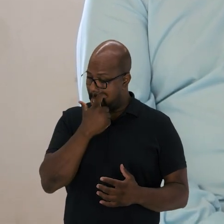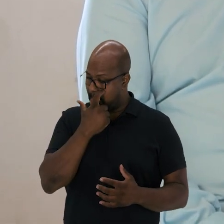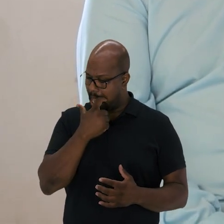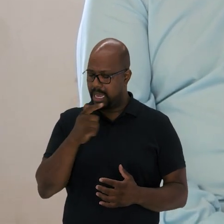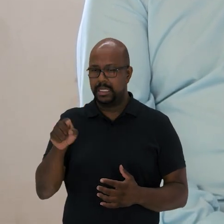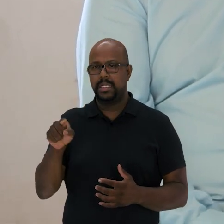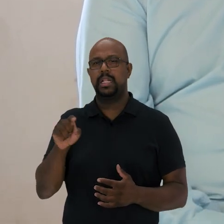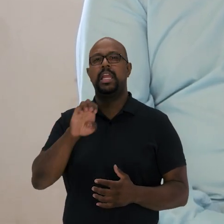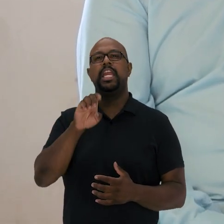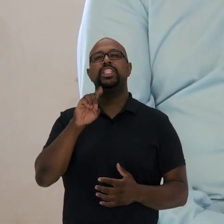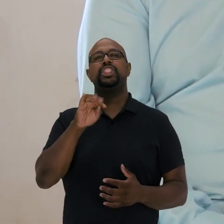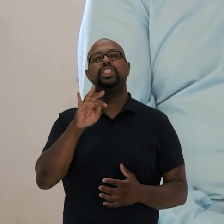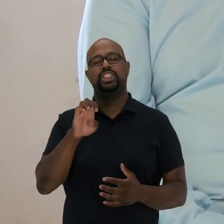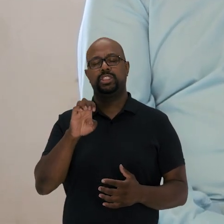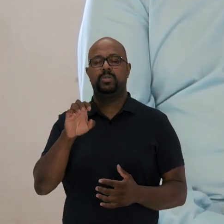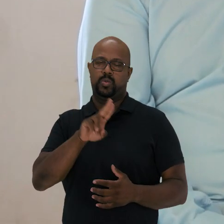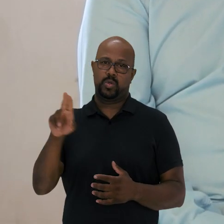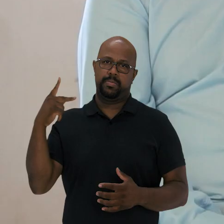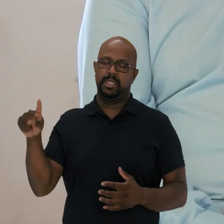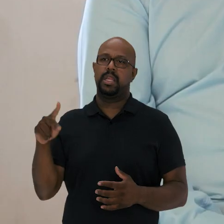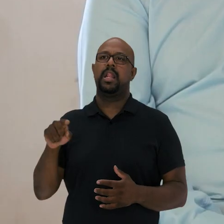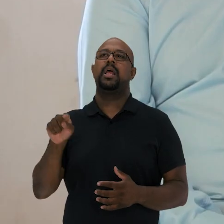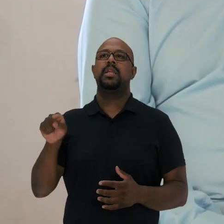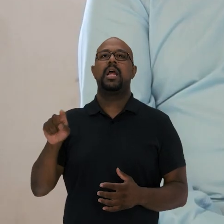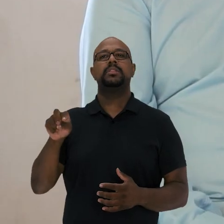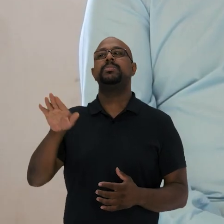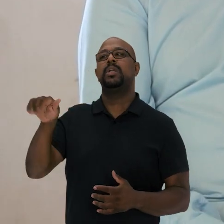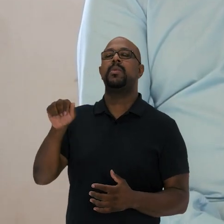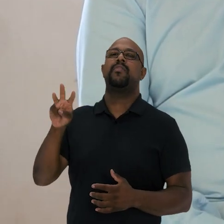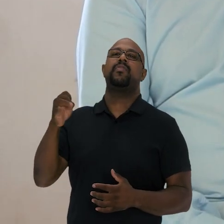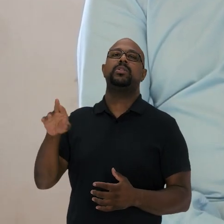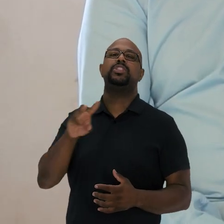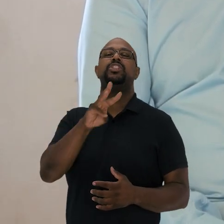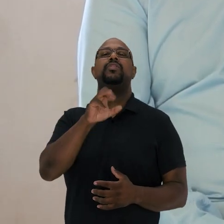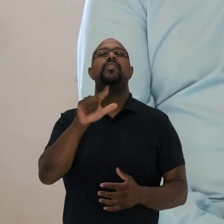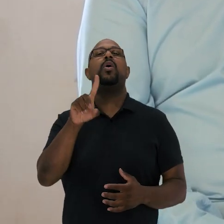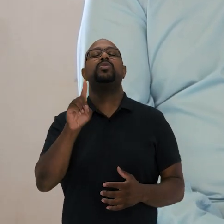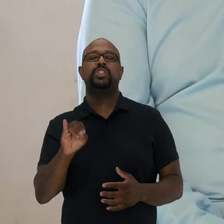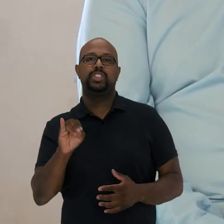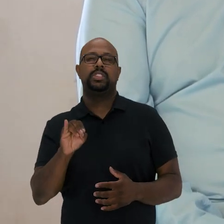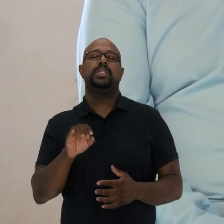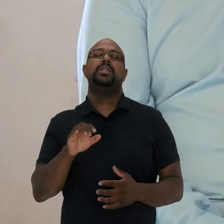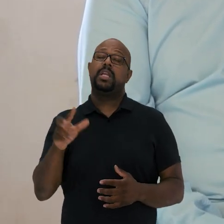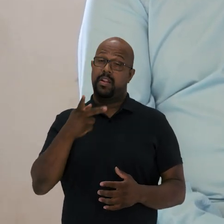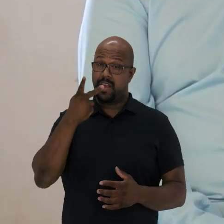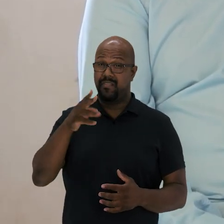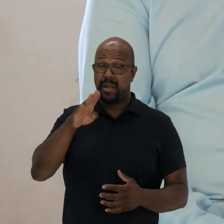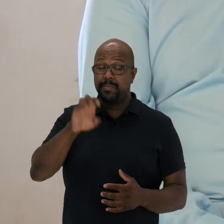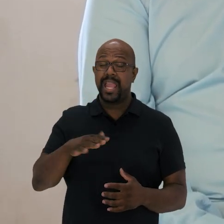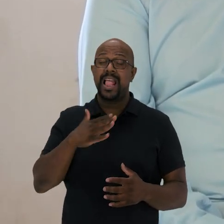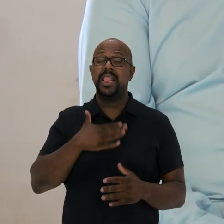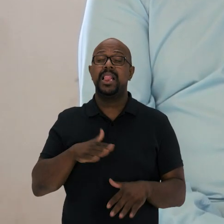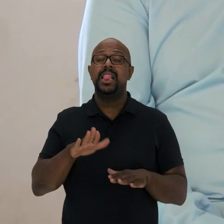e ela é Edith, o nome, né, dela, e ela chamava o Walter de Valdir, né? E ela falava